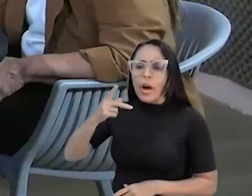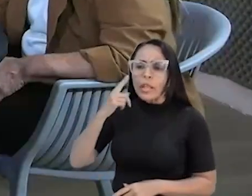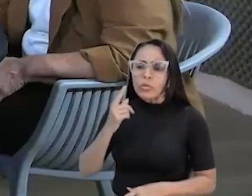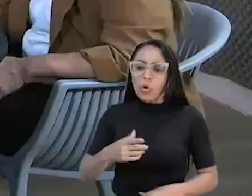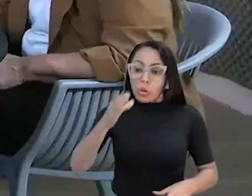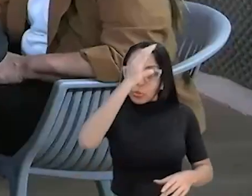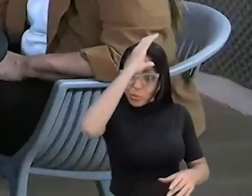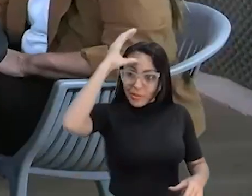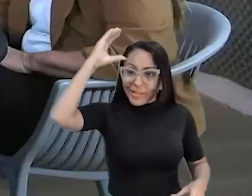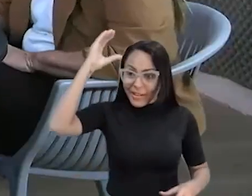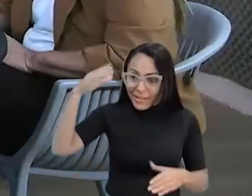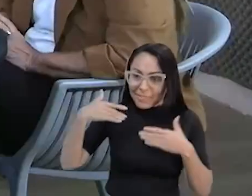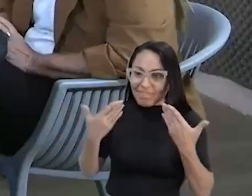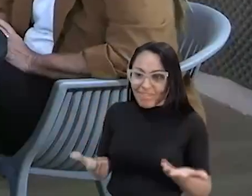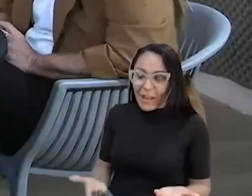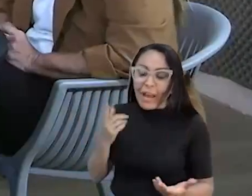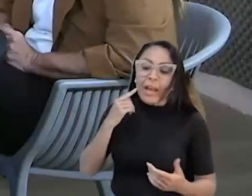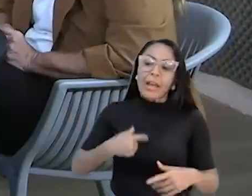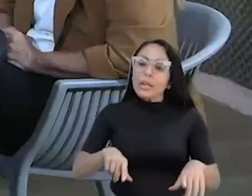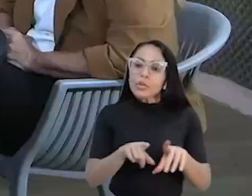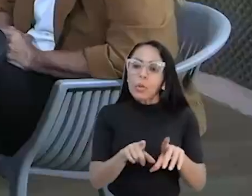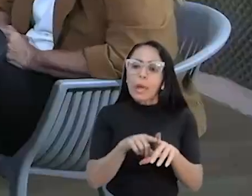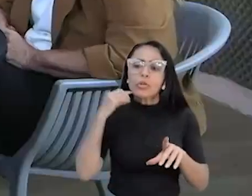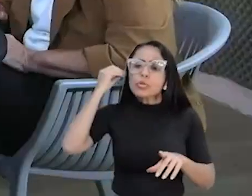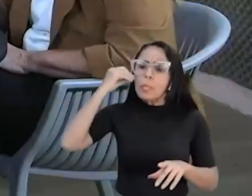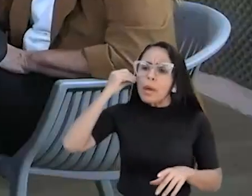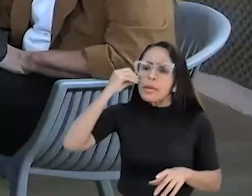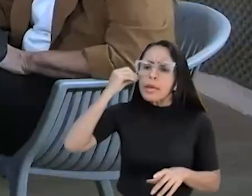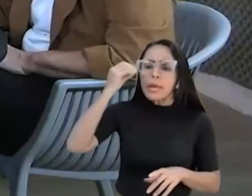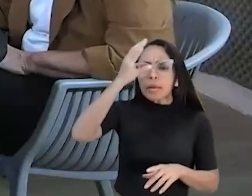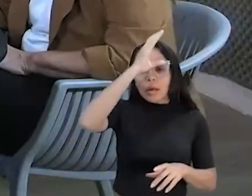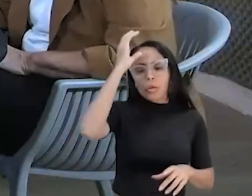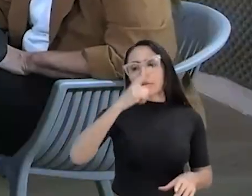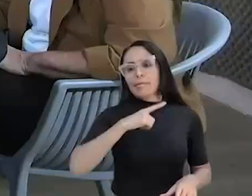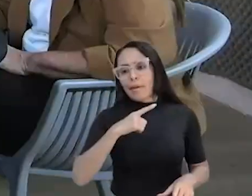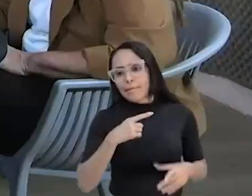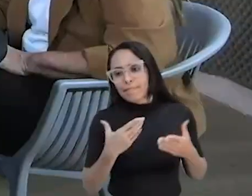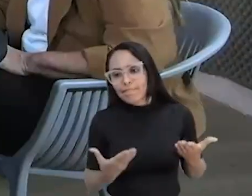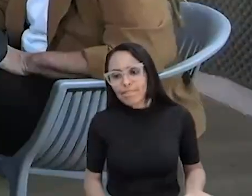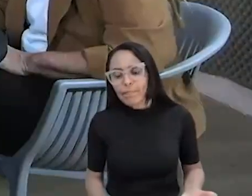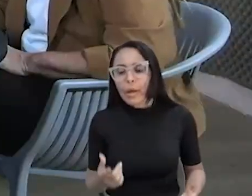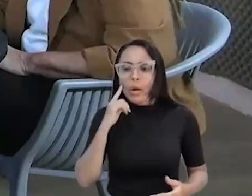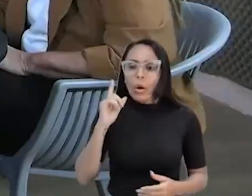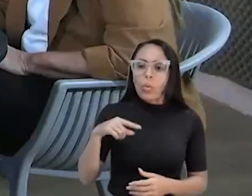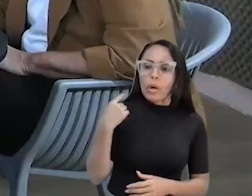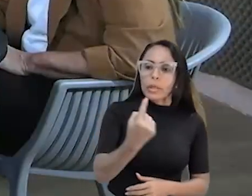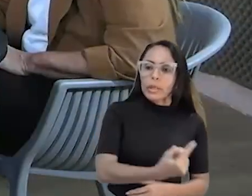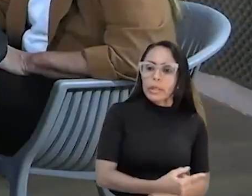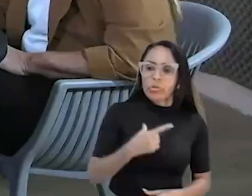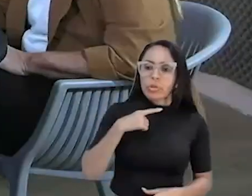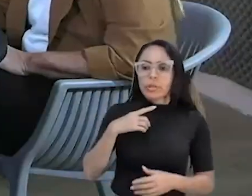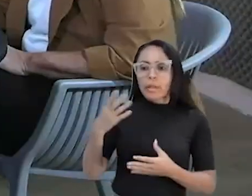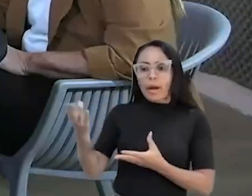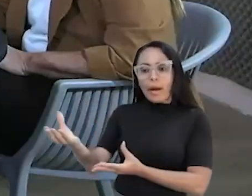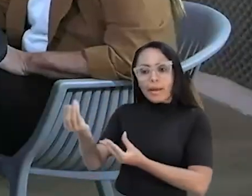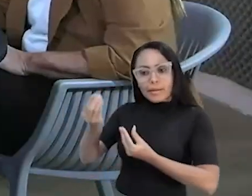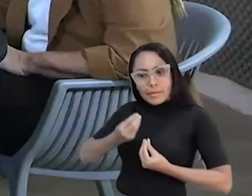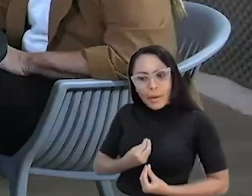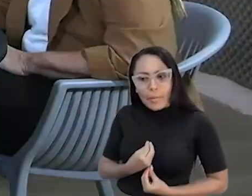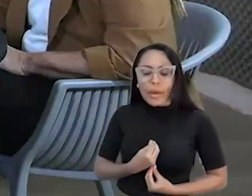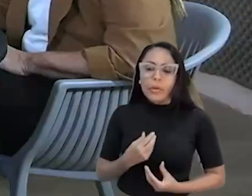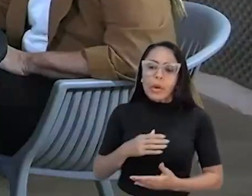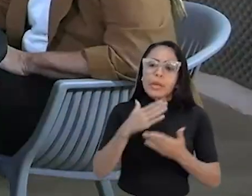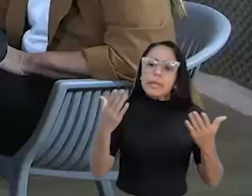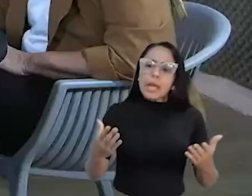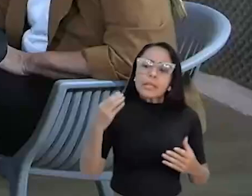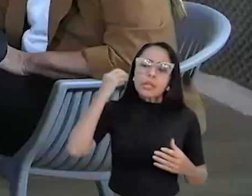cliente. A gente estava discutindo. E sobre a experiência que o cliente vai ter, né? Com aquilo que ele está recebendo. Então, e